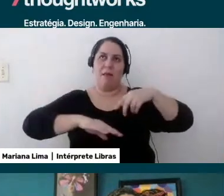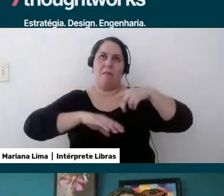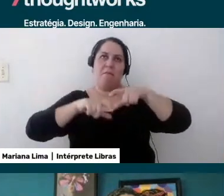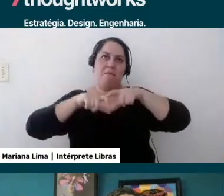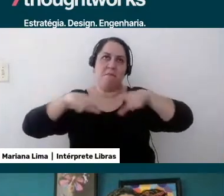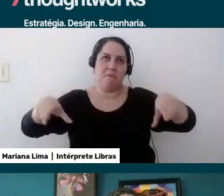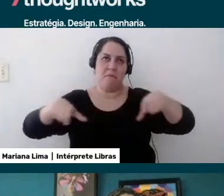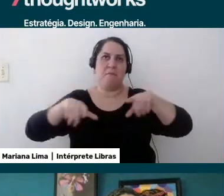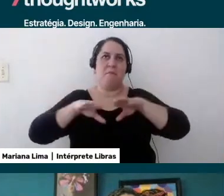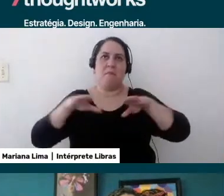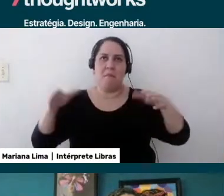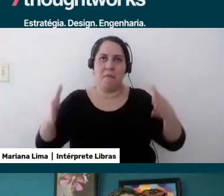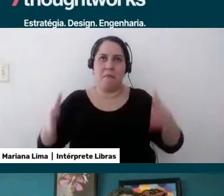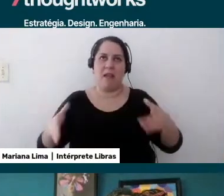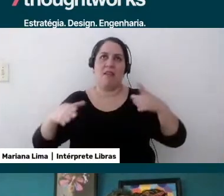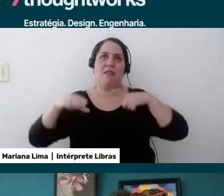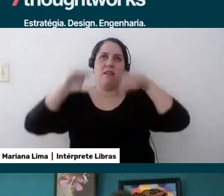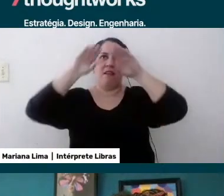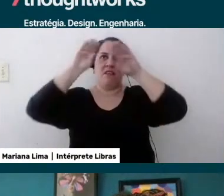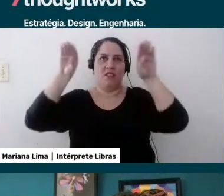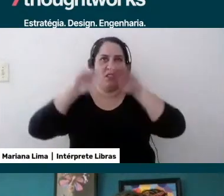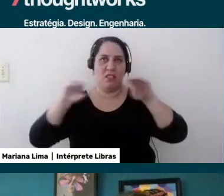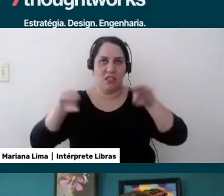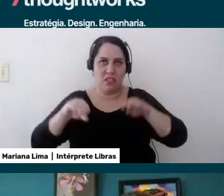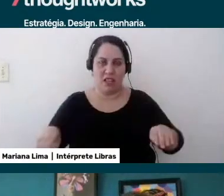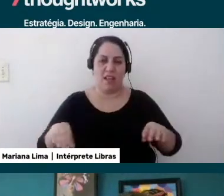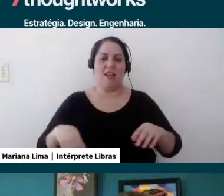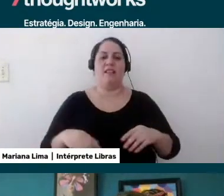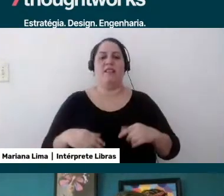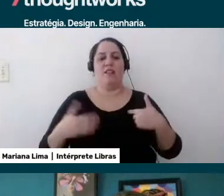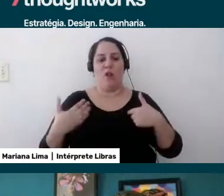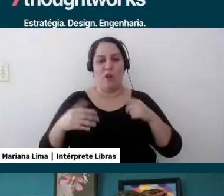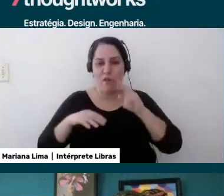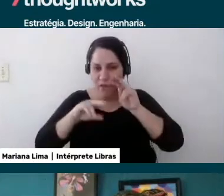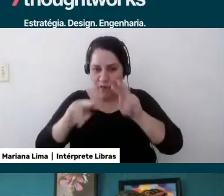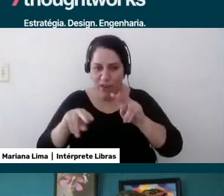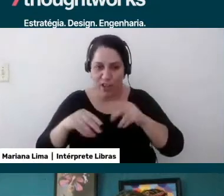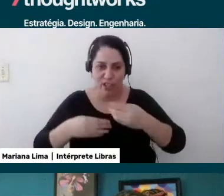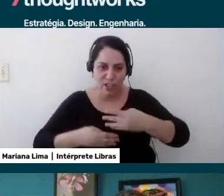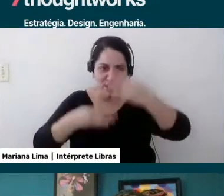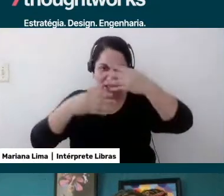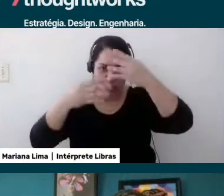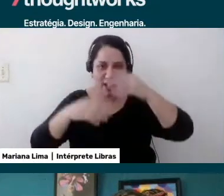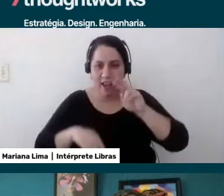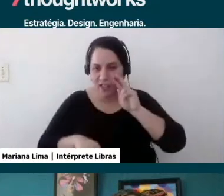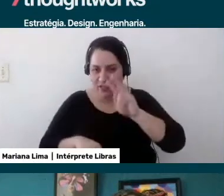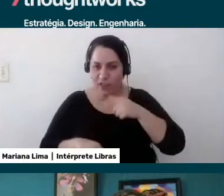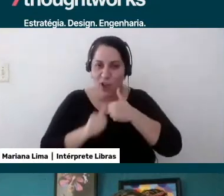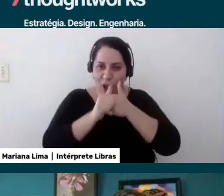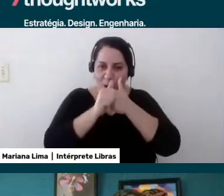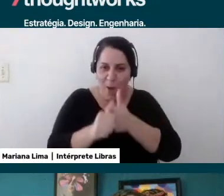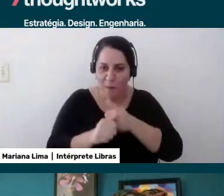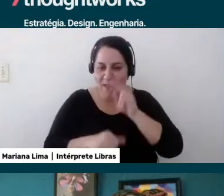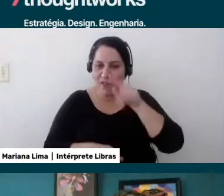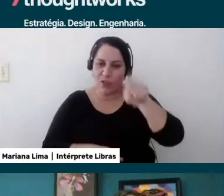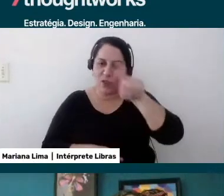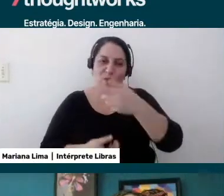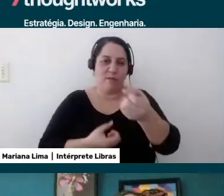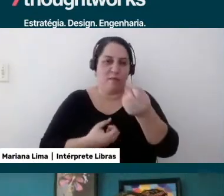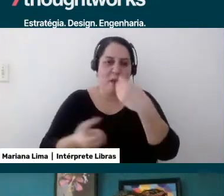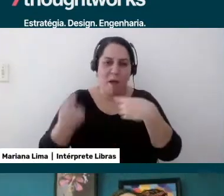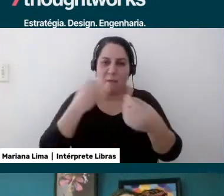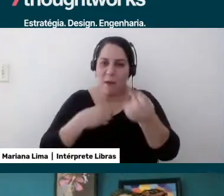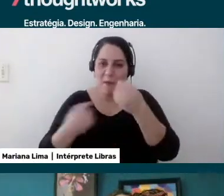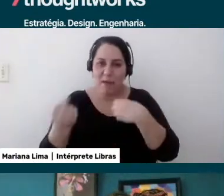teto branco, e estou muito feliz de estar aqui, estou acompanhando o chat também, gente, então mandem aí suas interações, que a gente sempre gosta de ver o que as pessoas